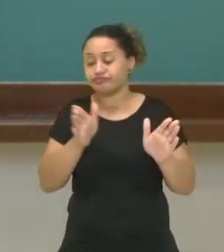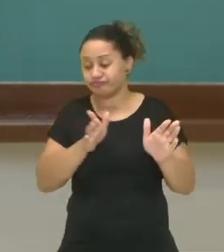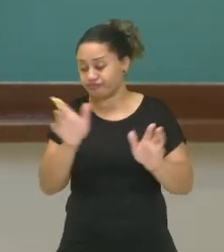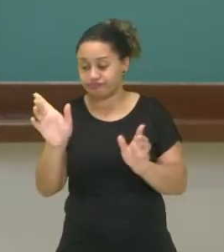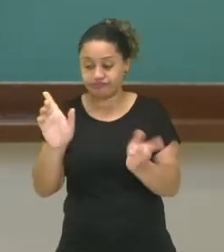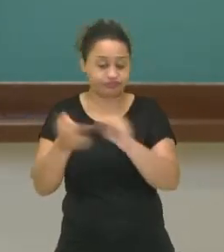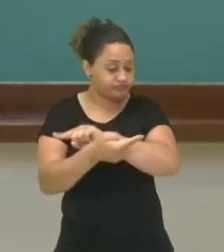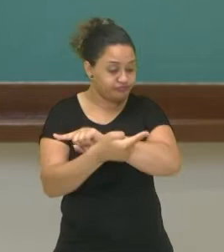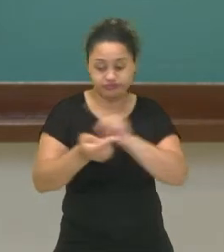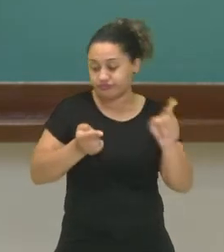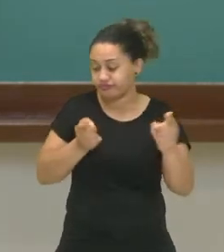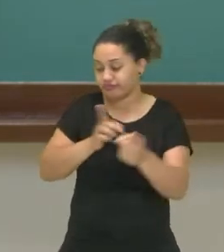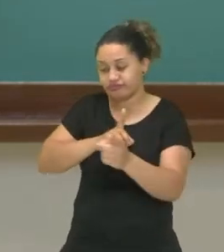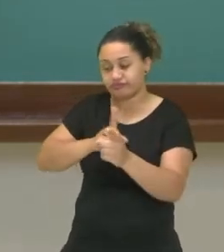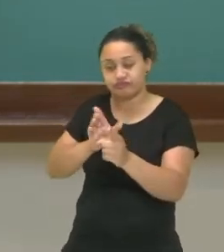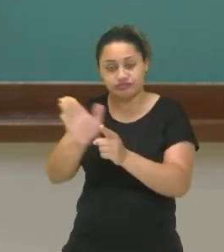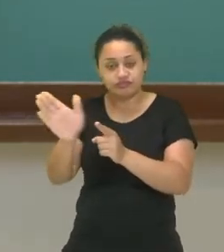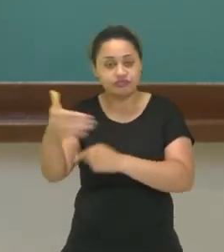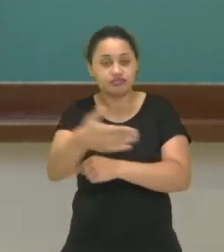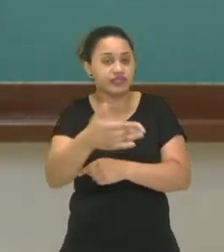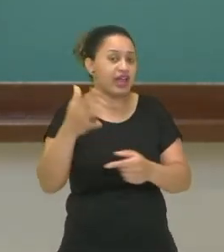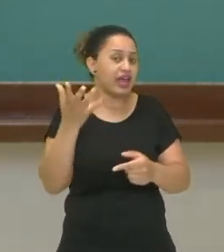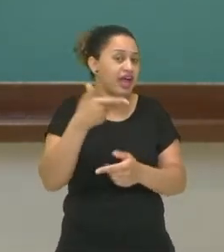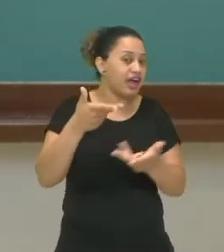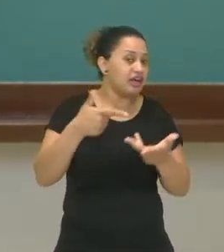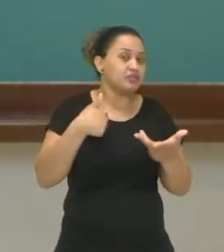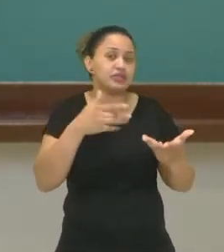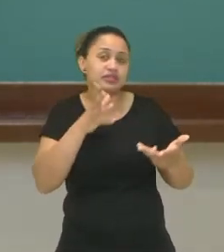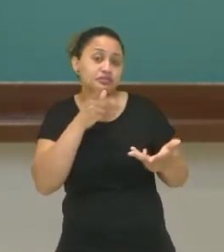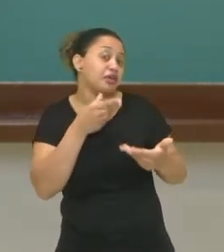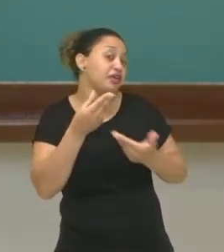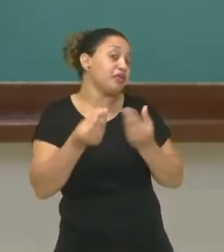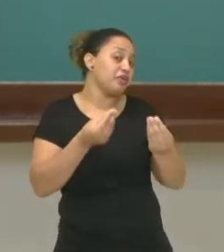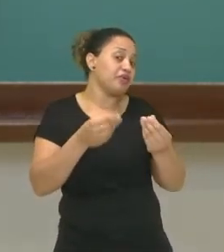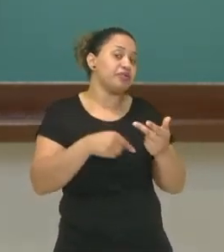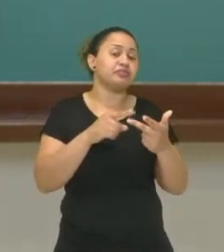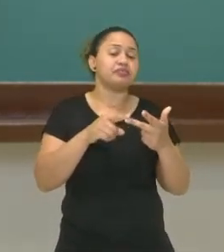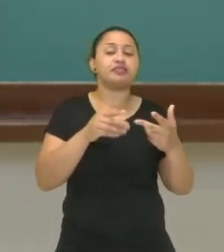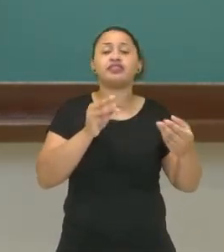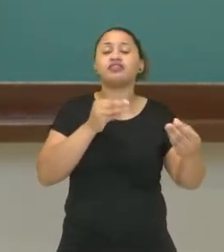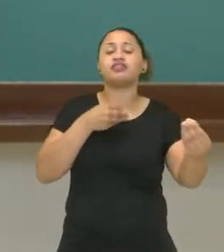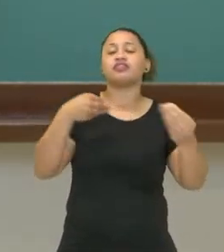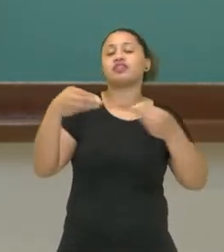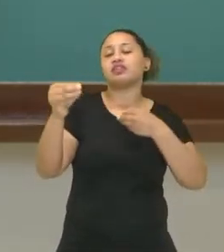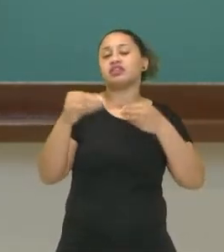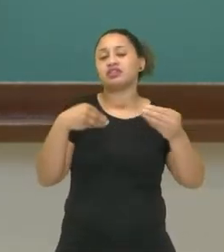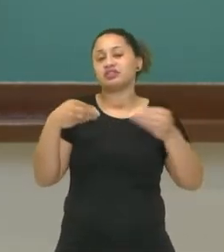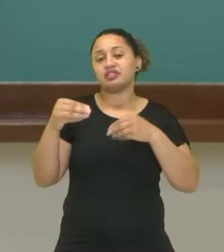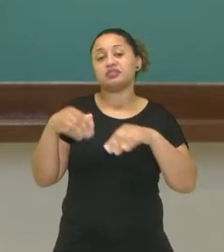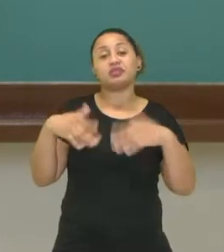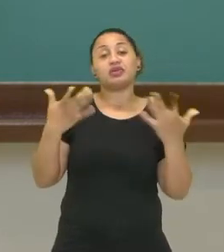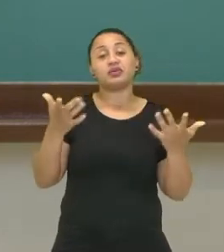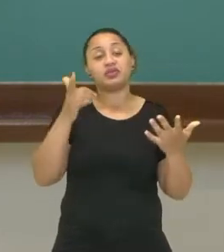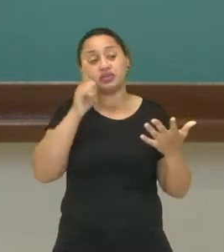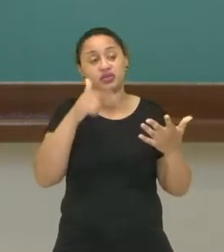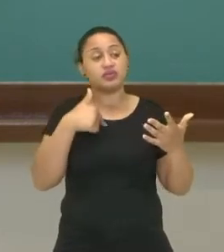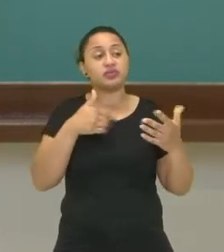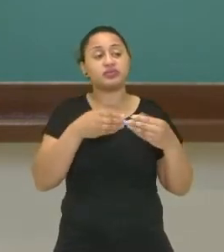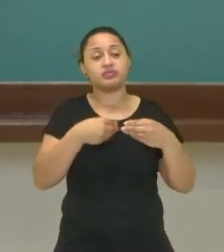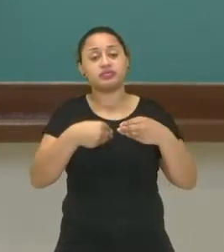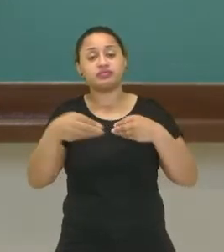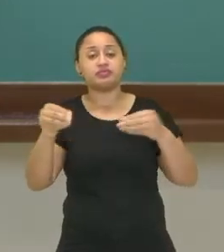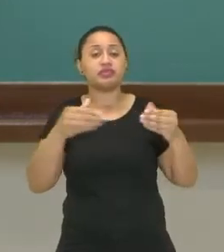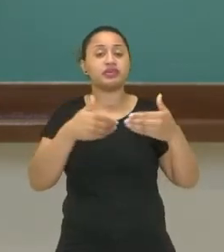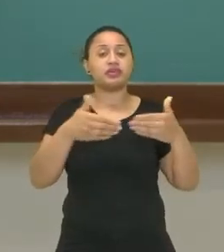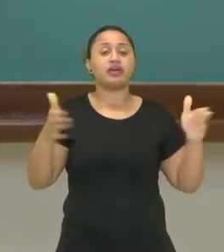consigo rápido, devagar? Flexibilidade, quanto eu consigo ampliar o